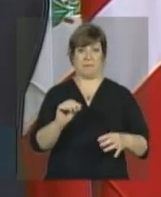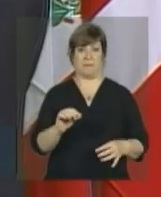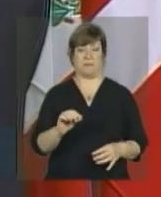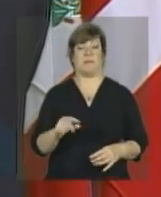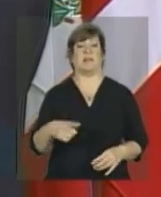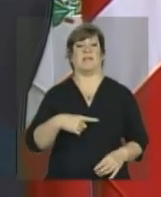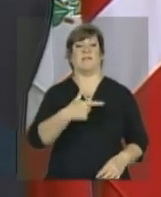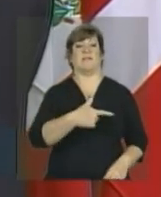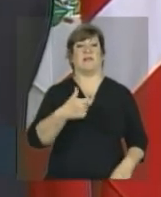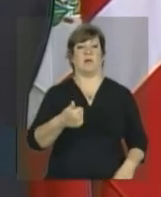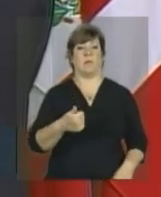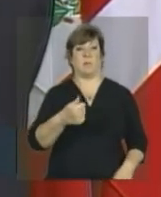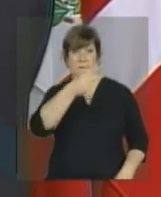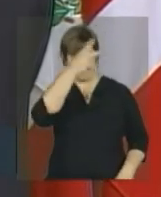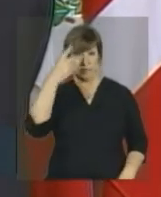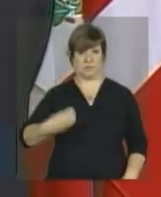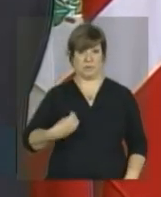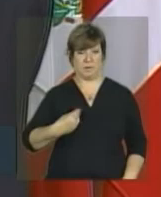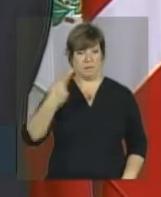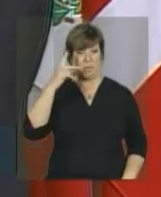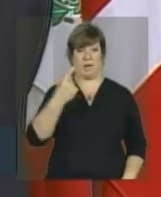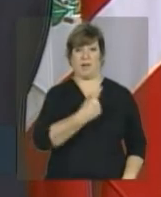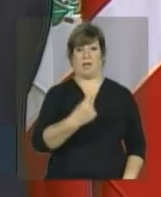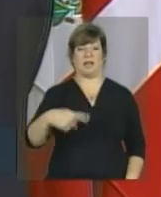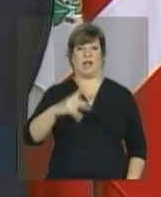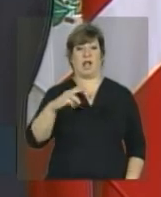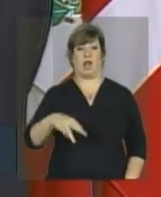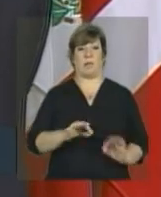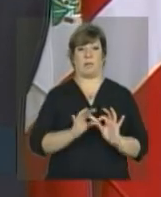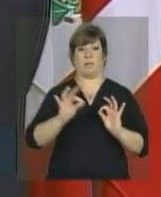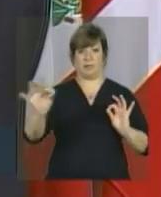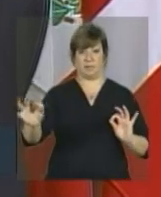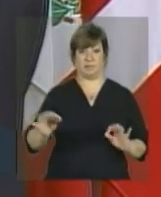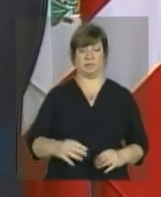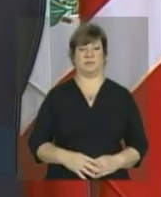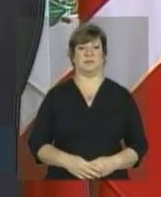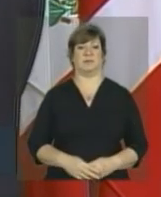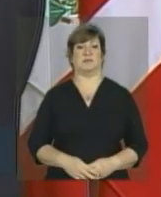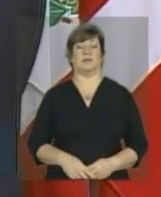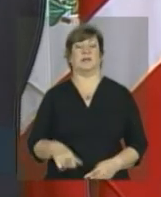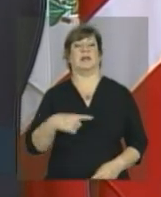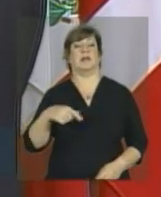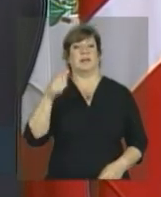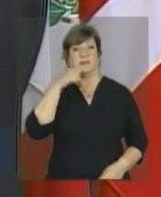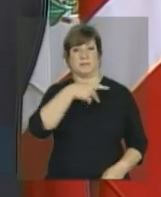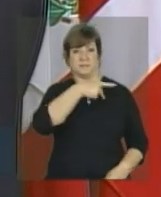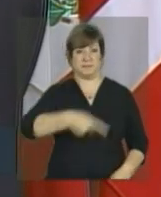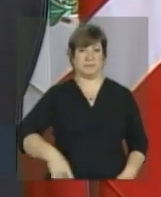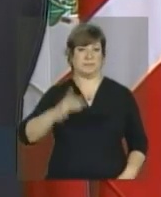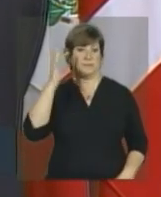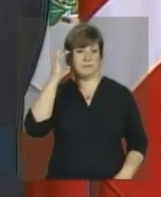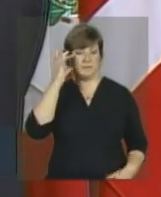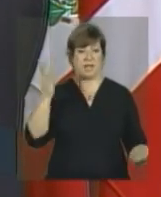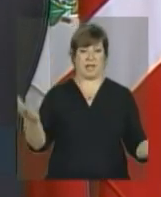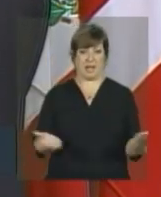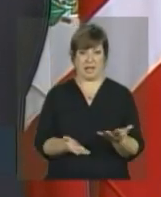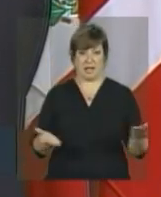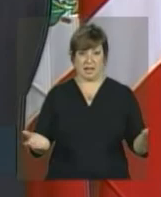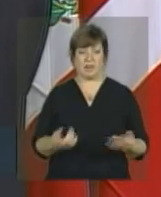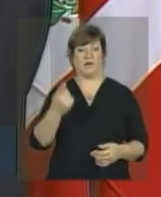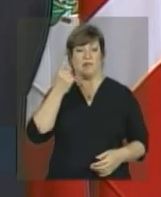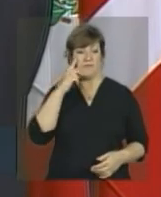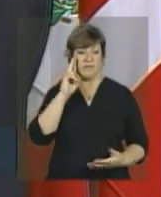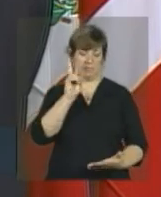21 habitantes por quilômetro quadrado. A presidenta Dilma Rousseff, neste momento,